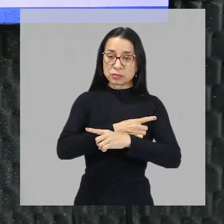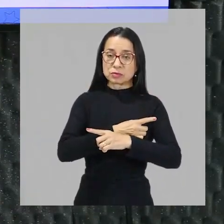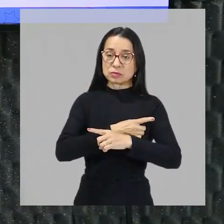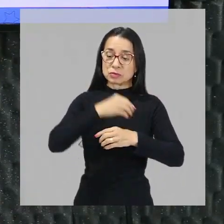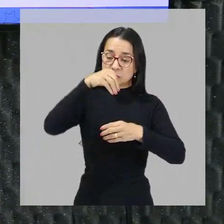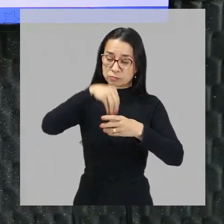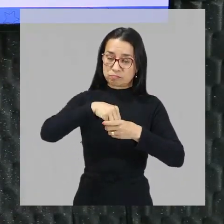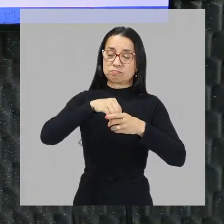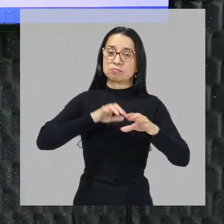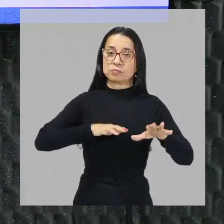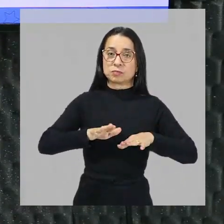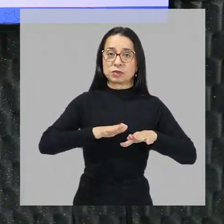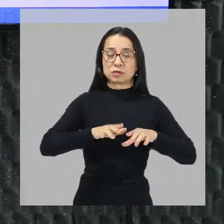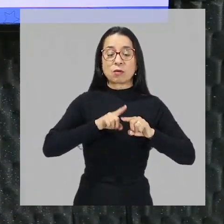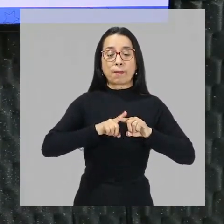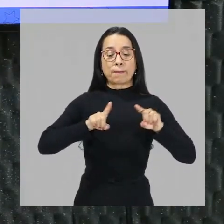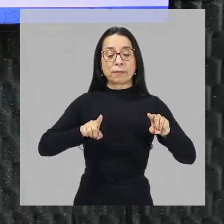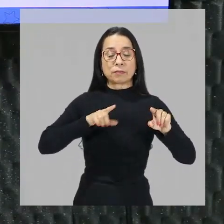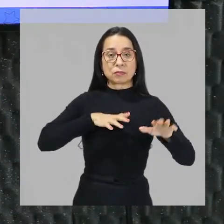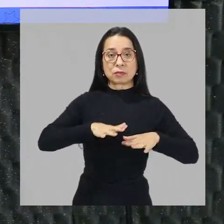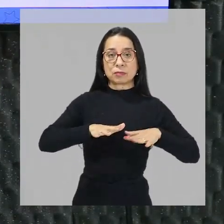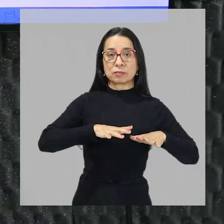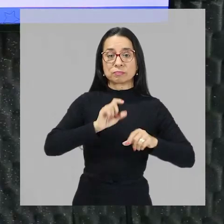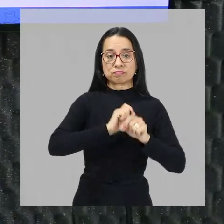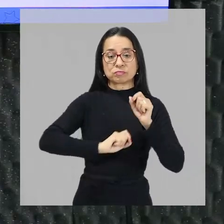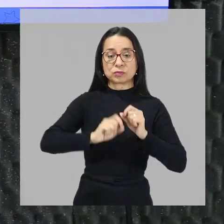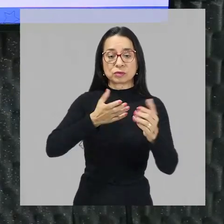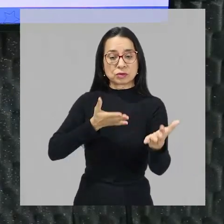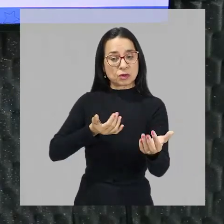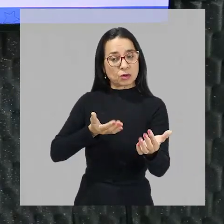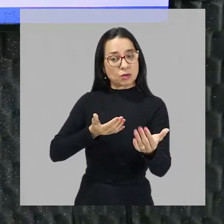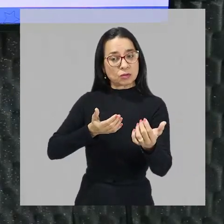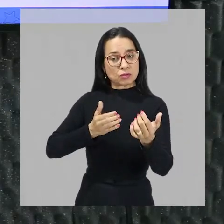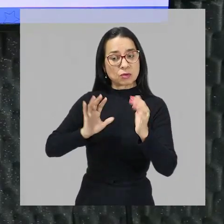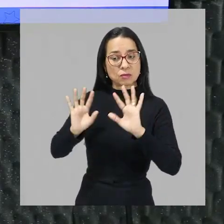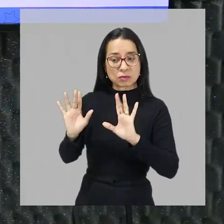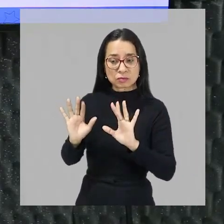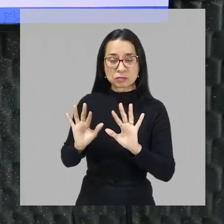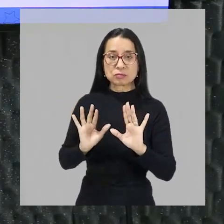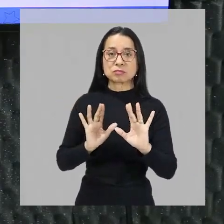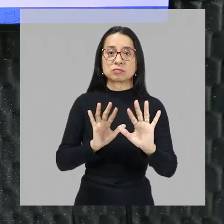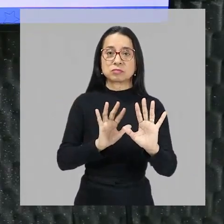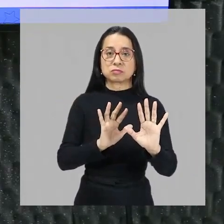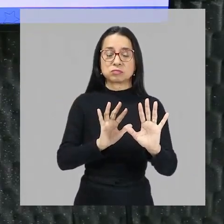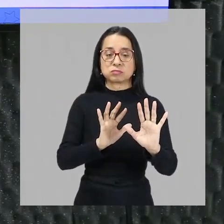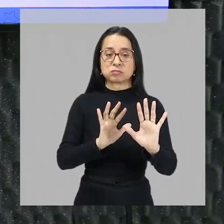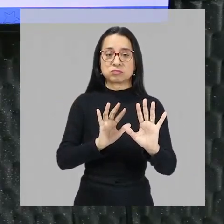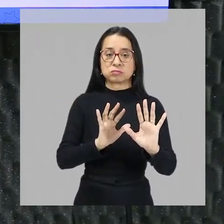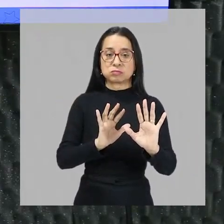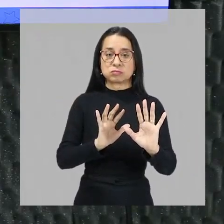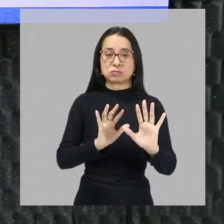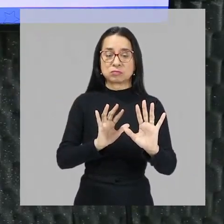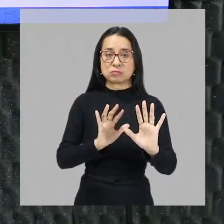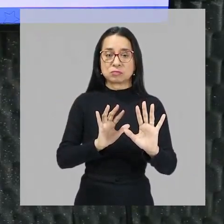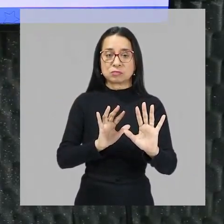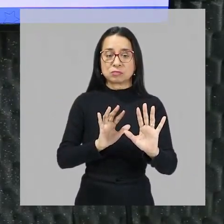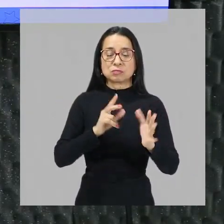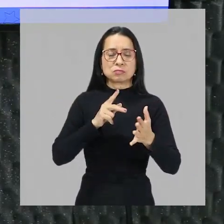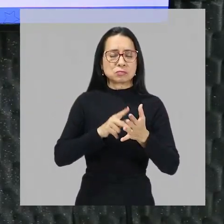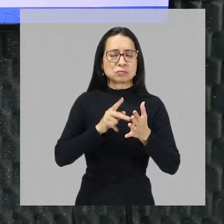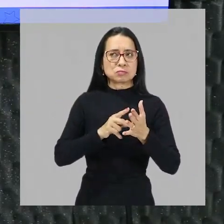do movimento, mas foi um movimento que os jovens foram para as ruas. Os jovens foram